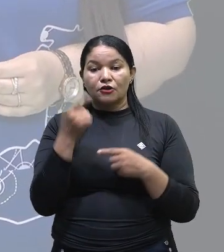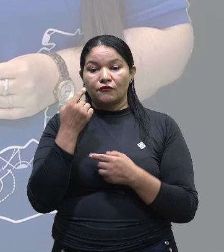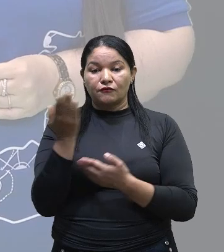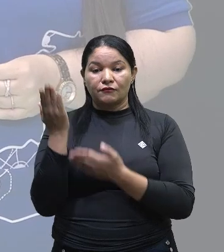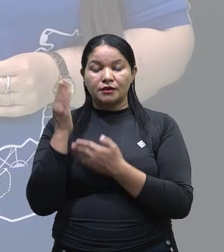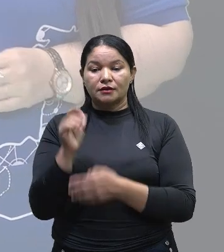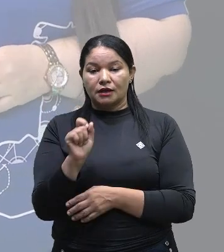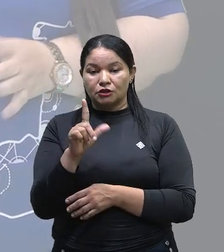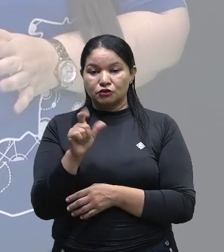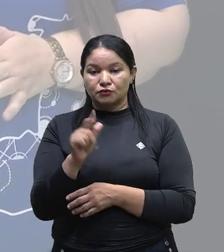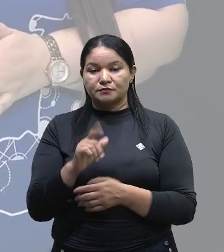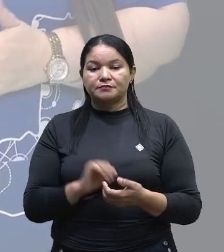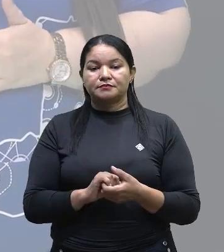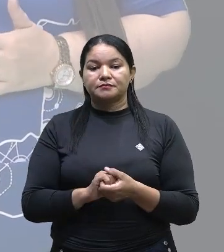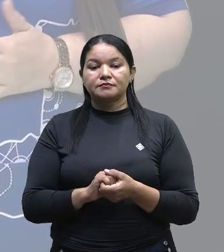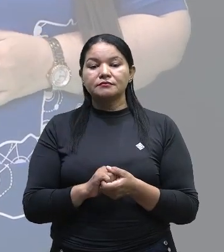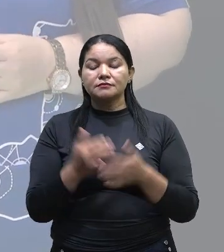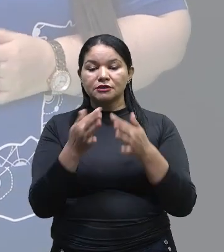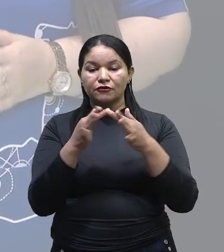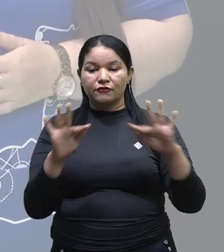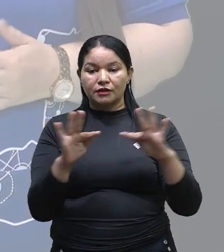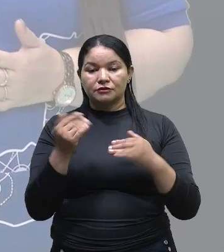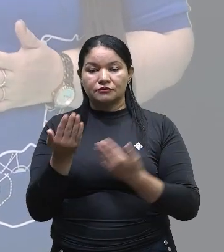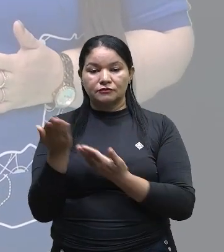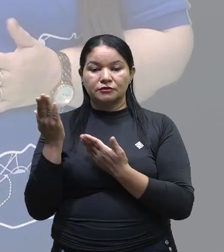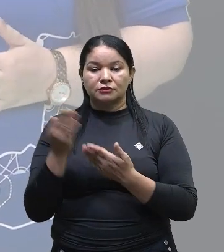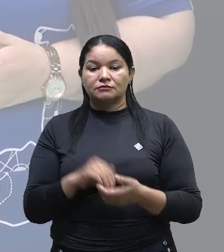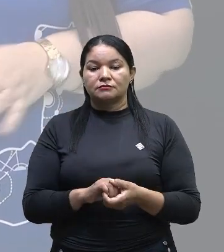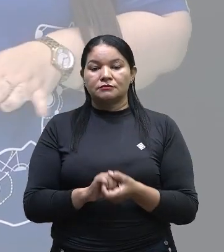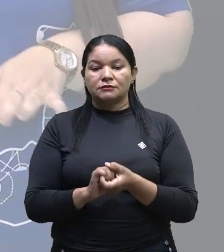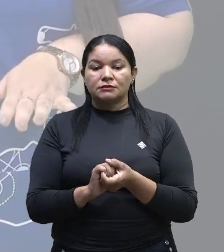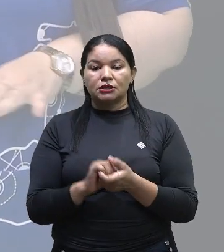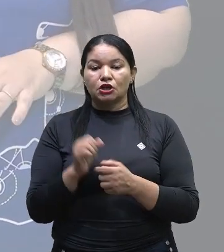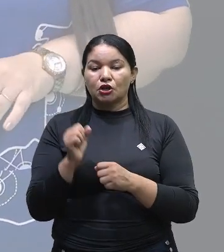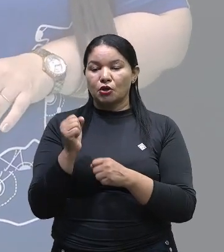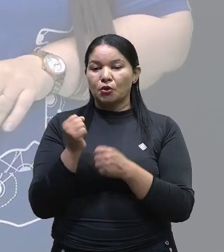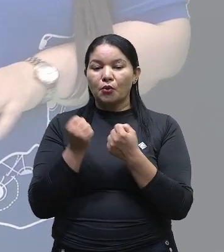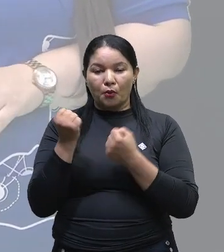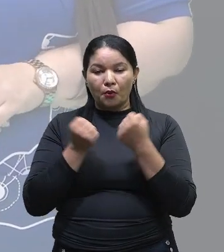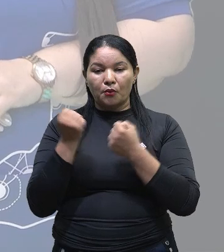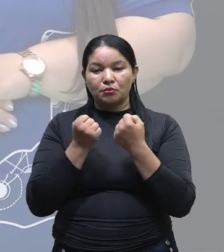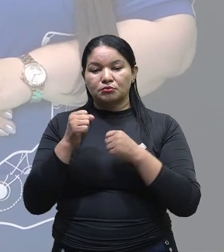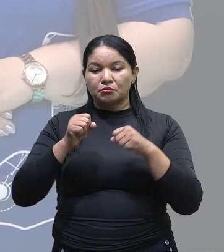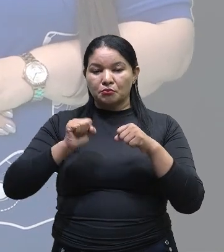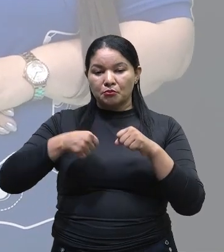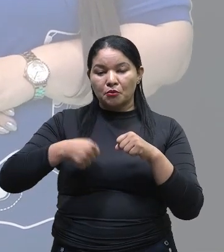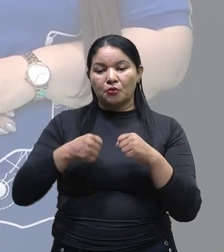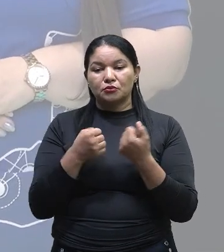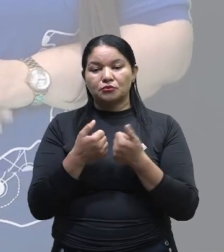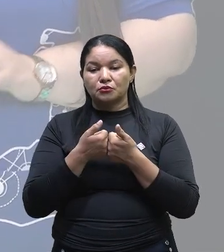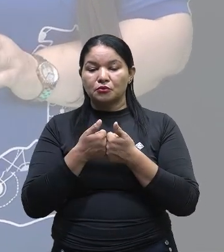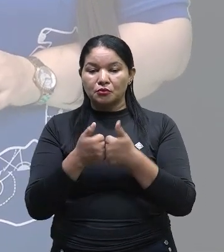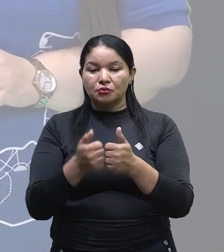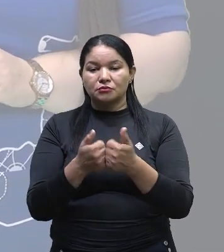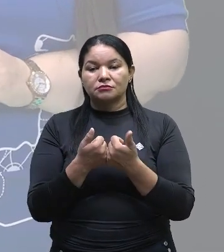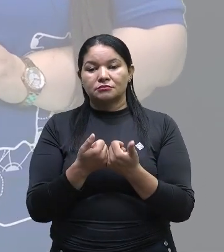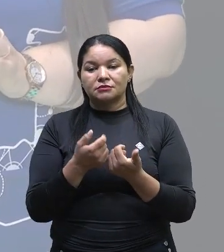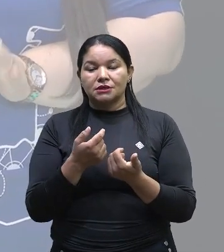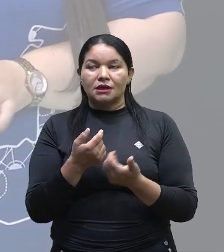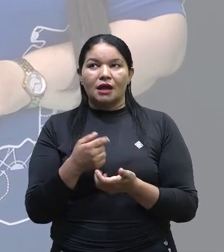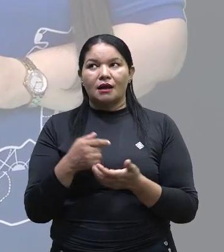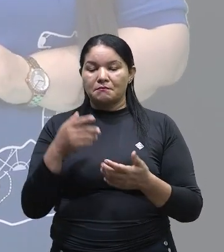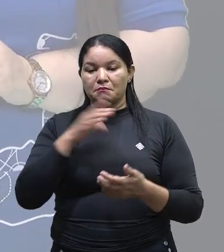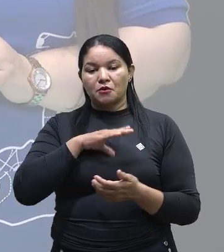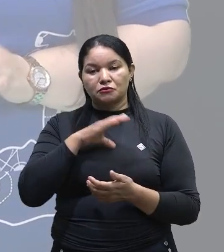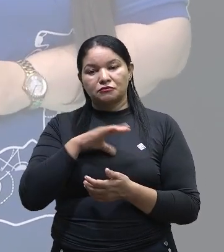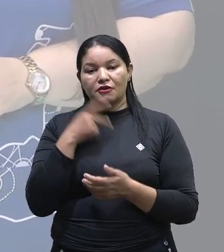ir em coche, em moto, em autobus. Então, no português, nós geralmente falamos, eu vou de carro,